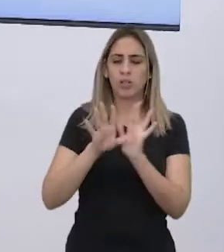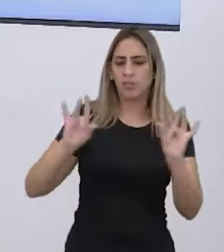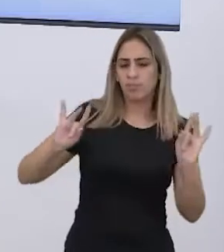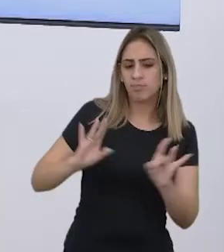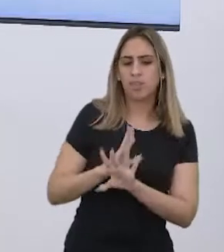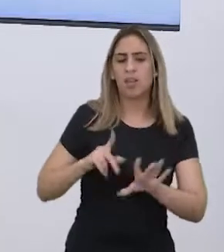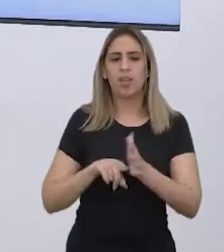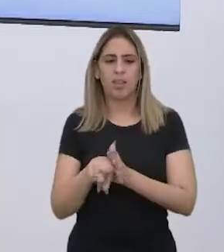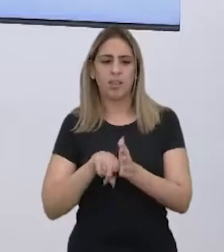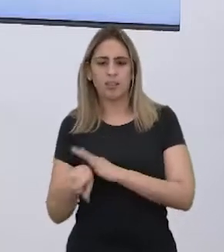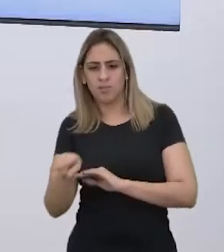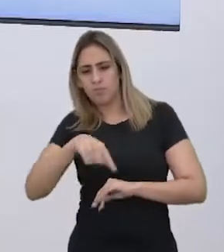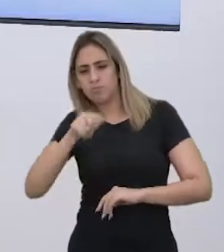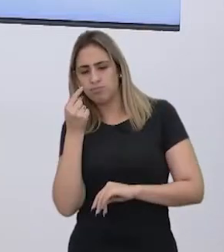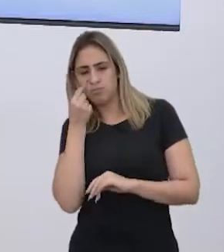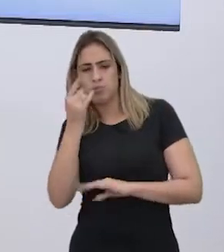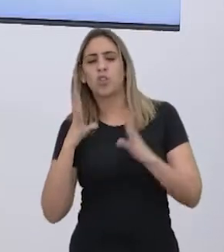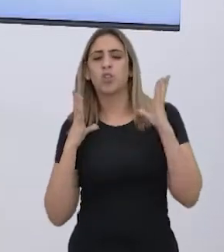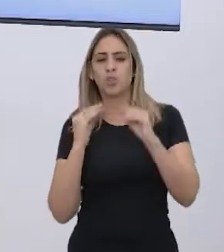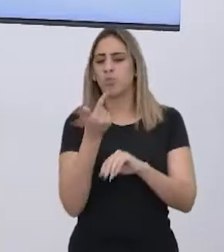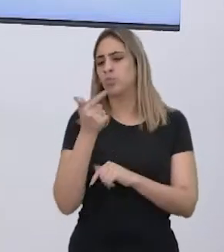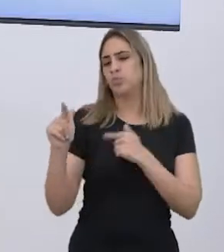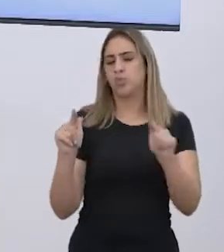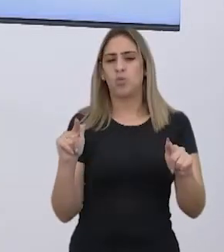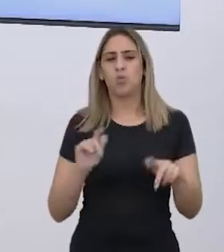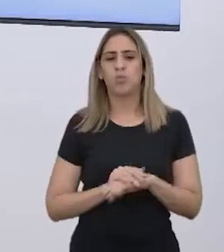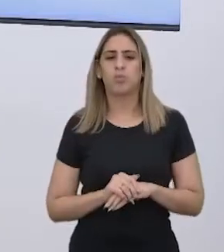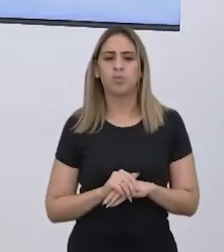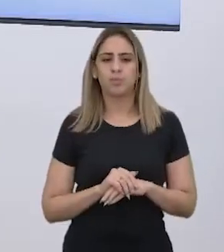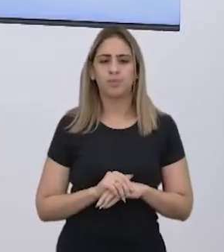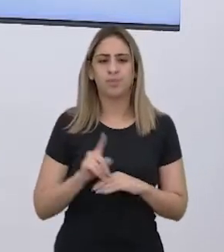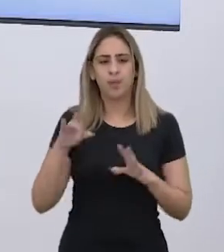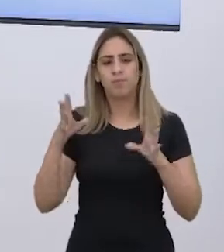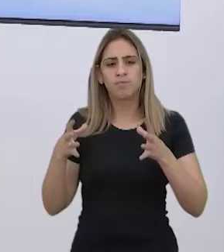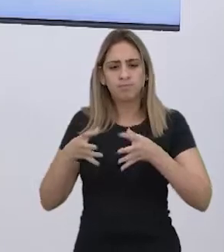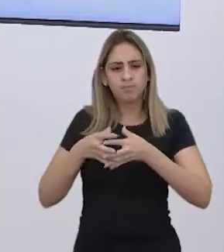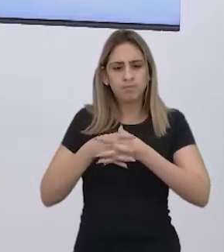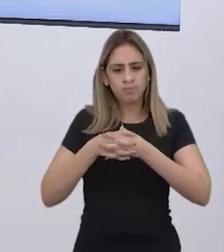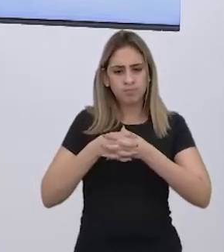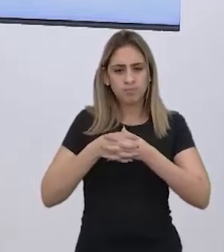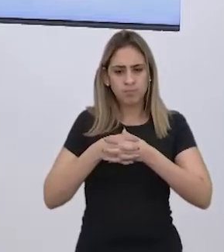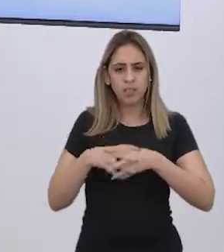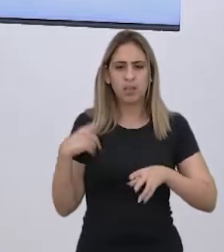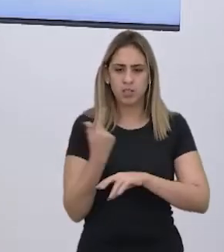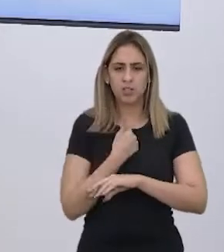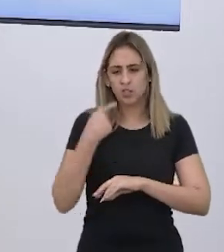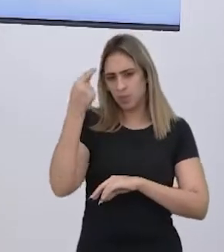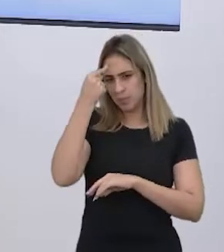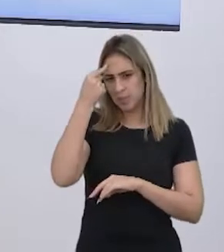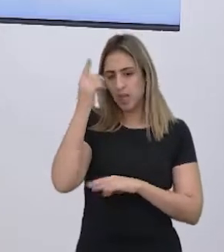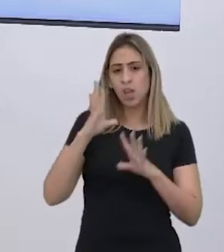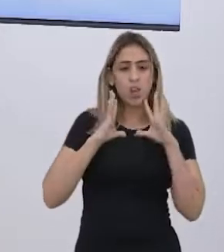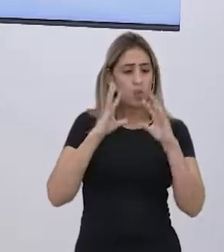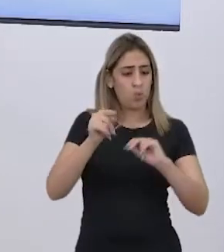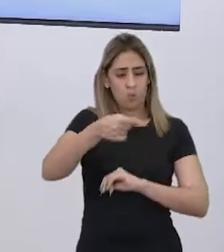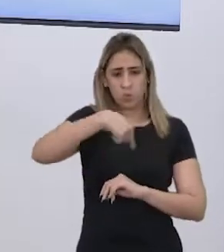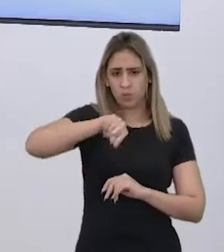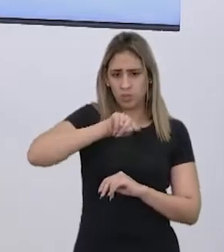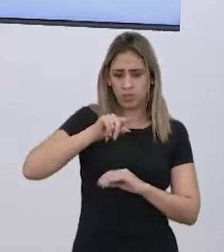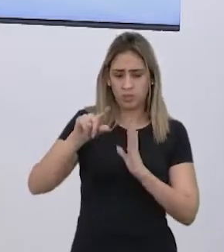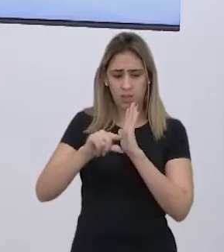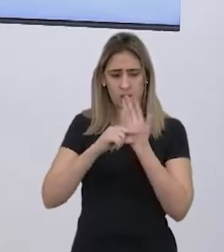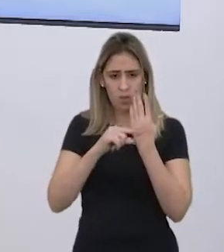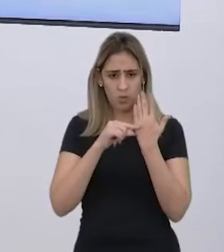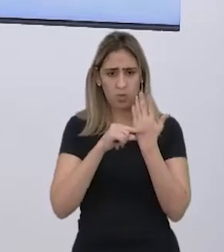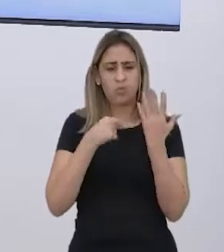essas análises que vocês viram em todos os outros. Então, é uma junção. Se a gente for pensar, todos esses autores que